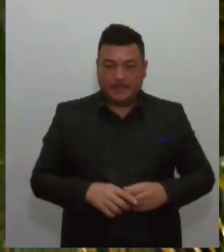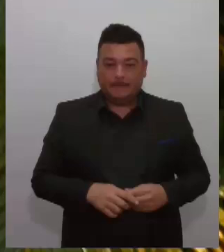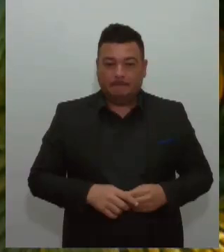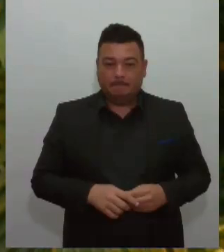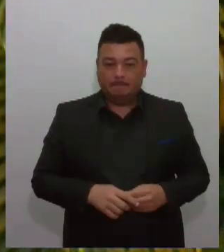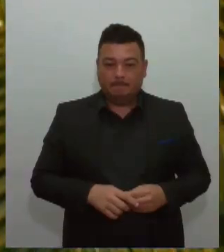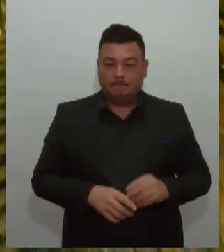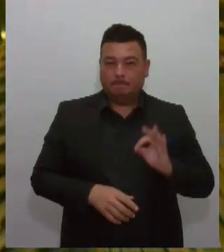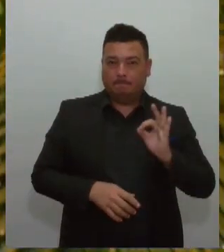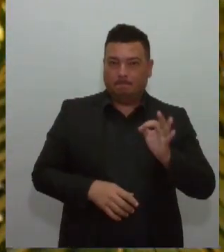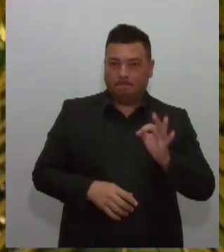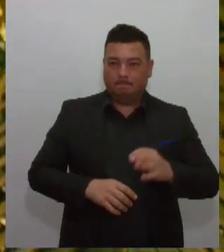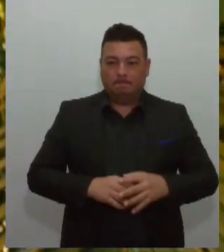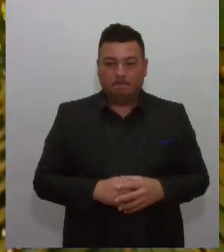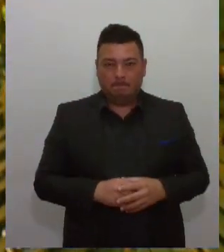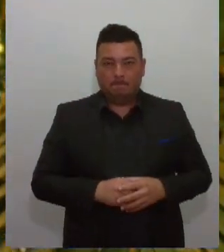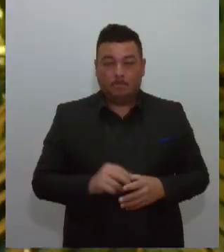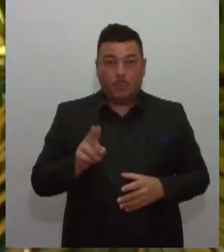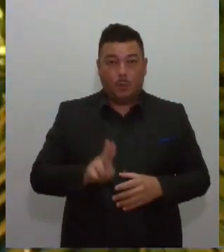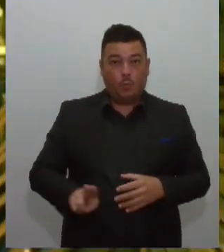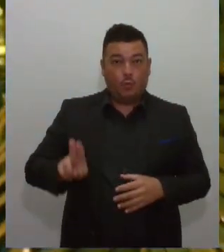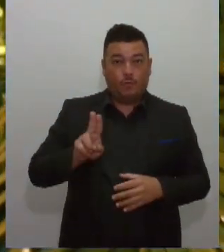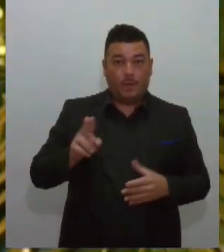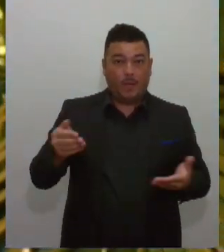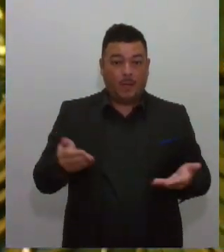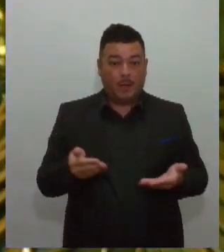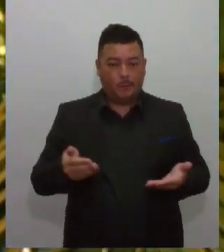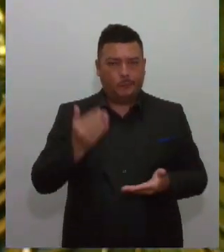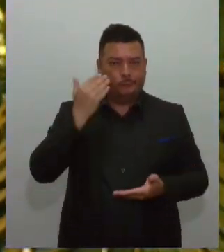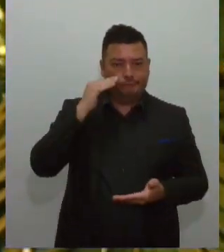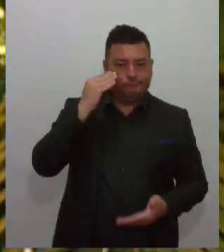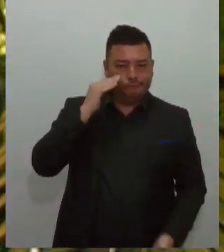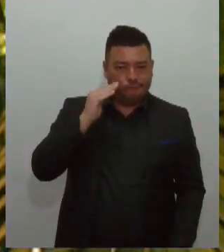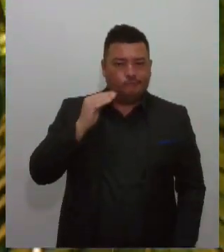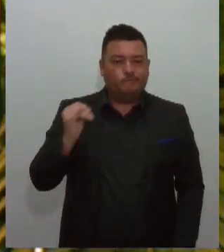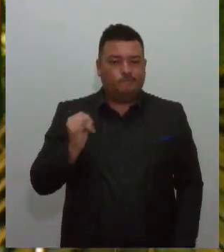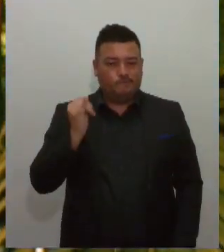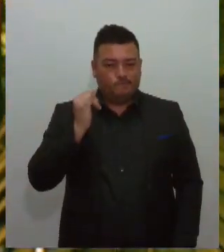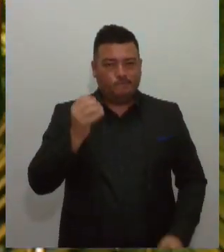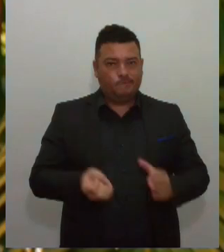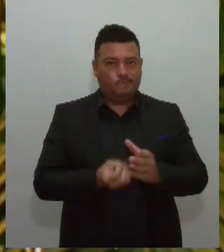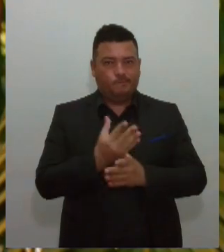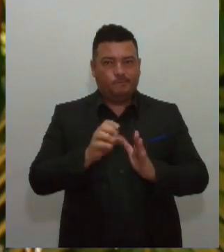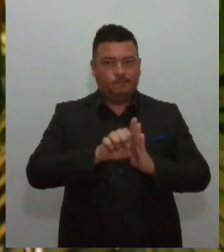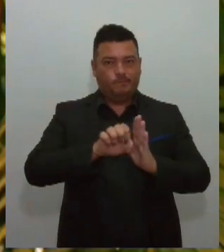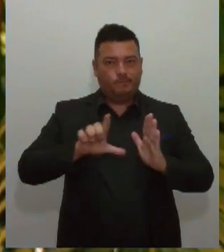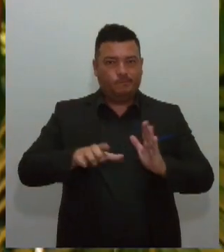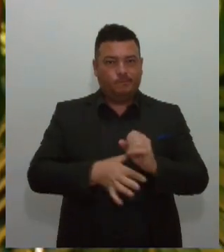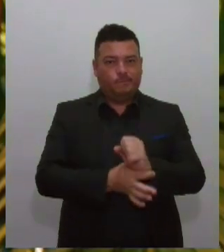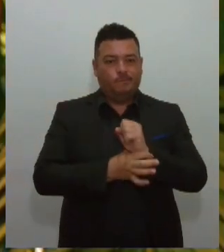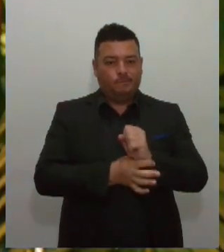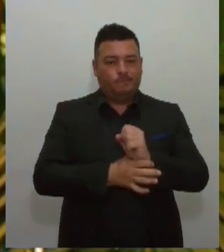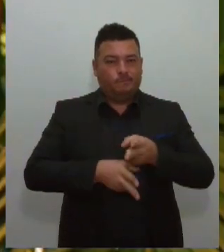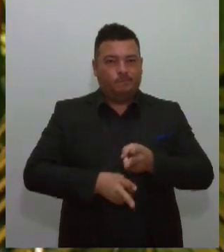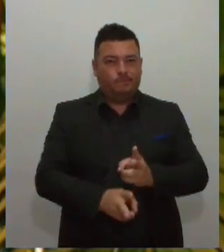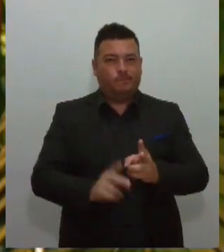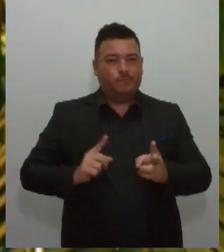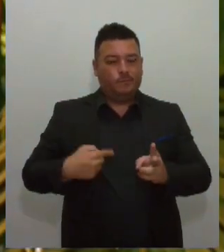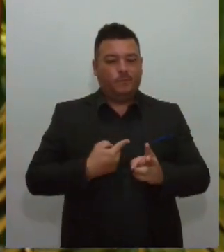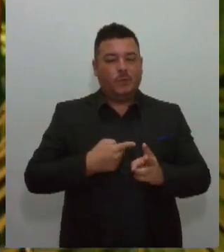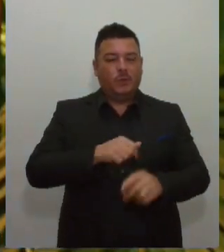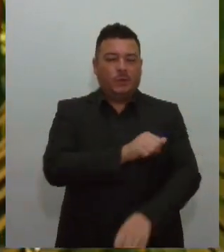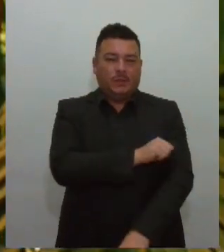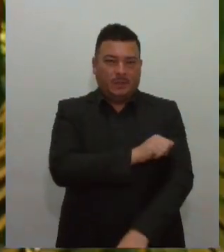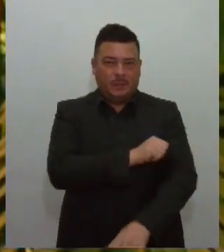Então, a universidade, compreendendo a importância de criar editais para garantir a permanência dos nossos alunos, então